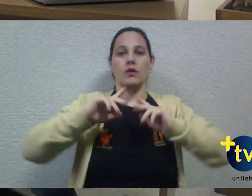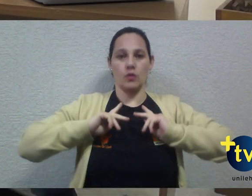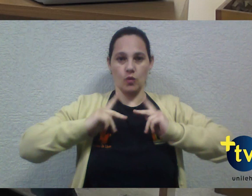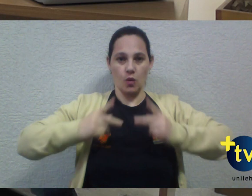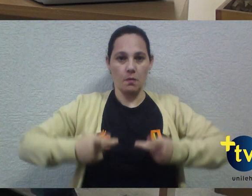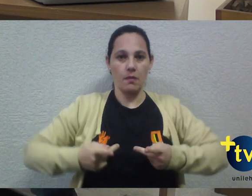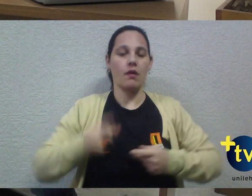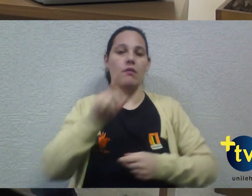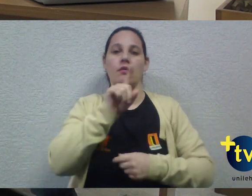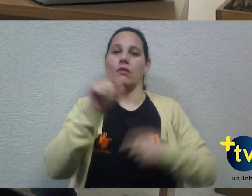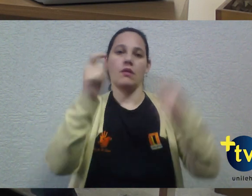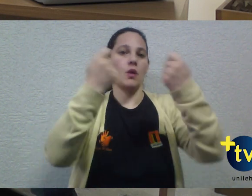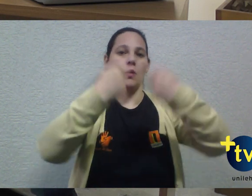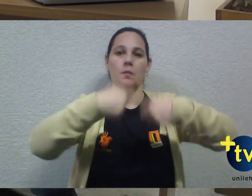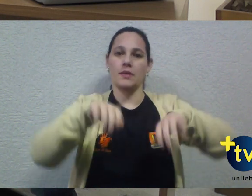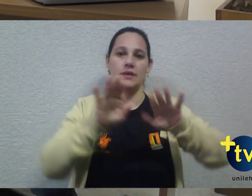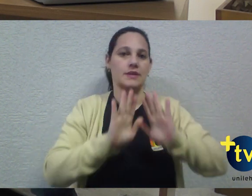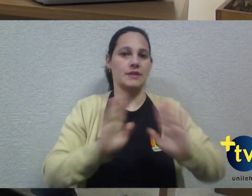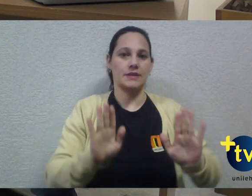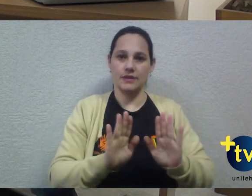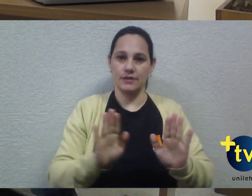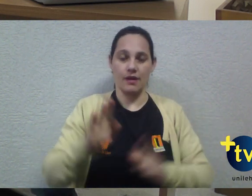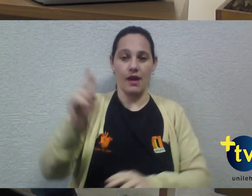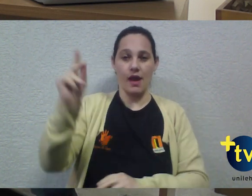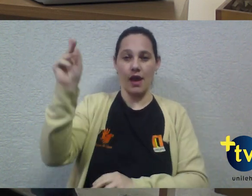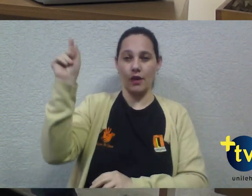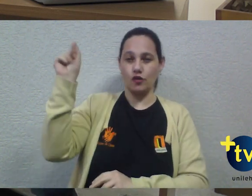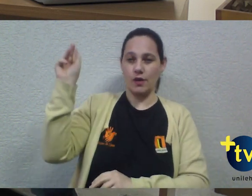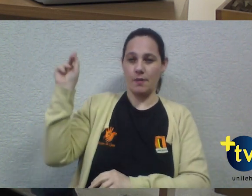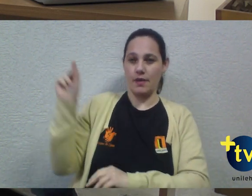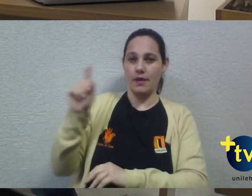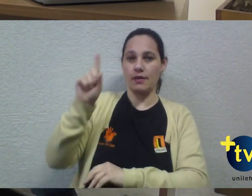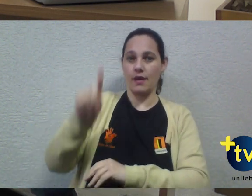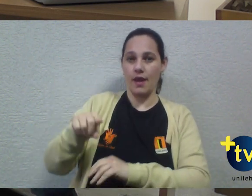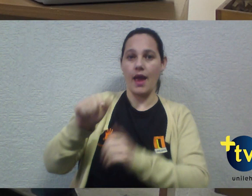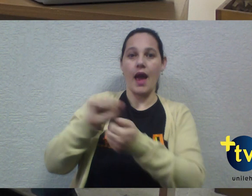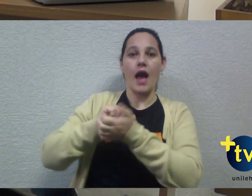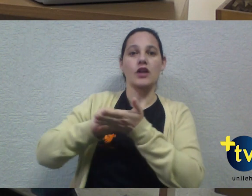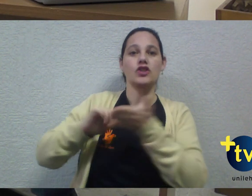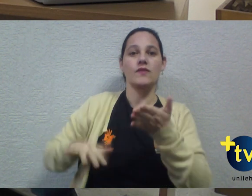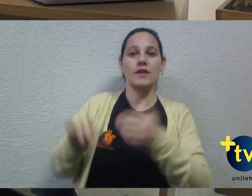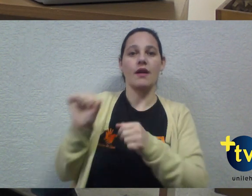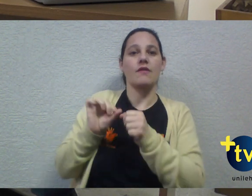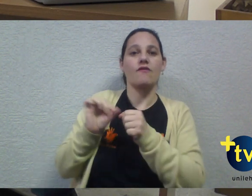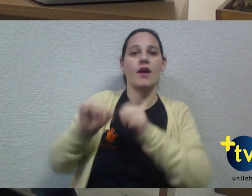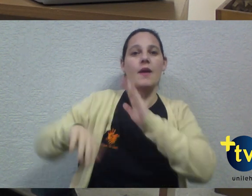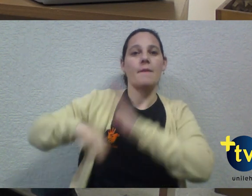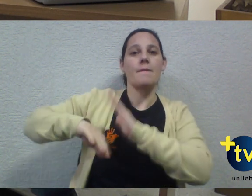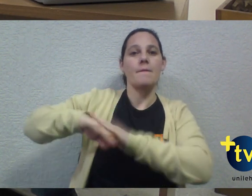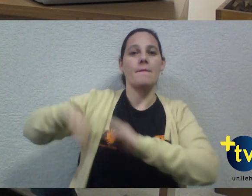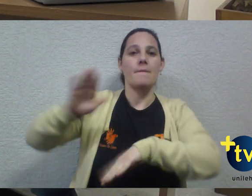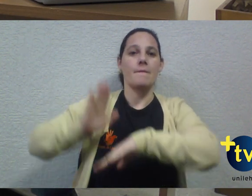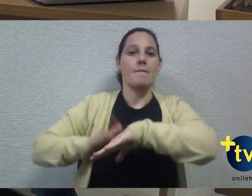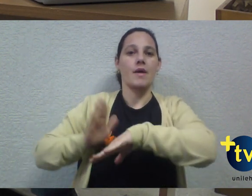essas tarefas que antes eram dominadas apenas de maneira manual e que estão sendo hoje transformadas de maneira